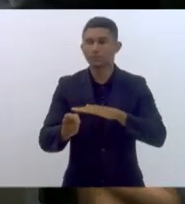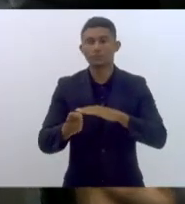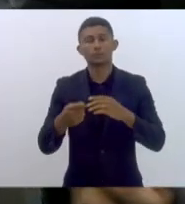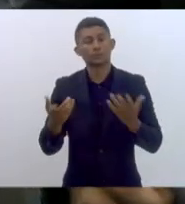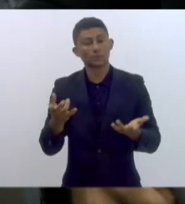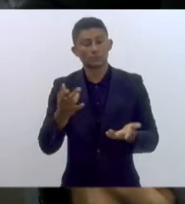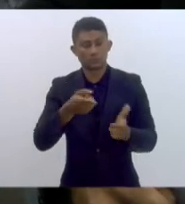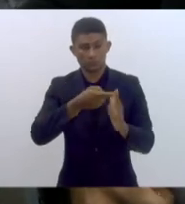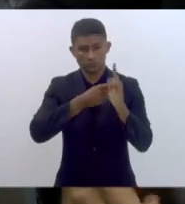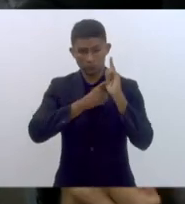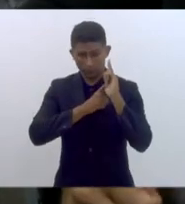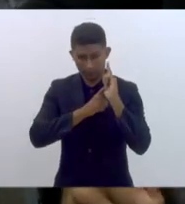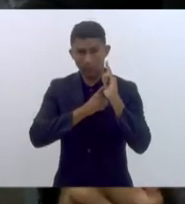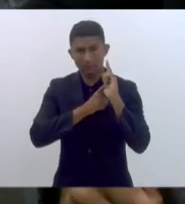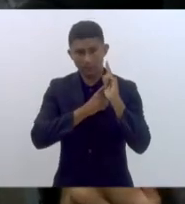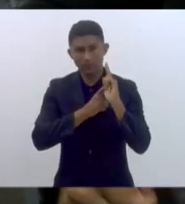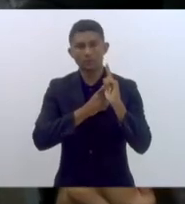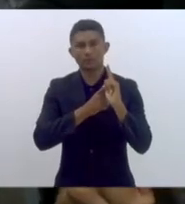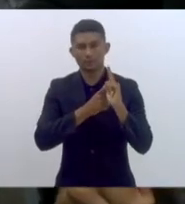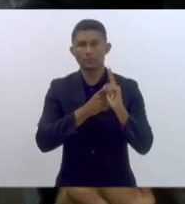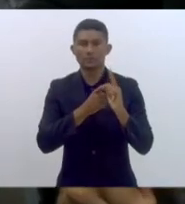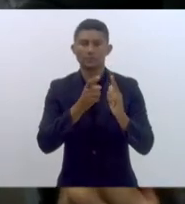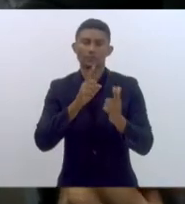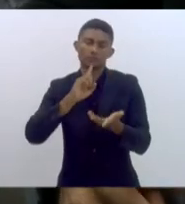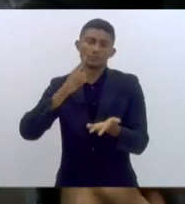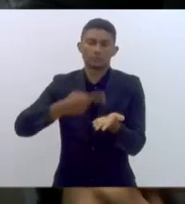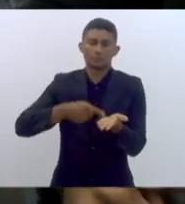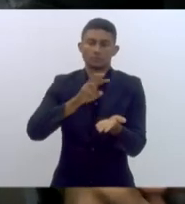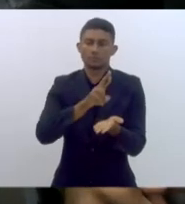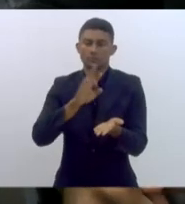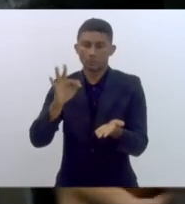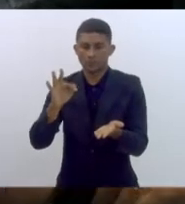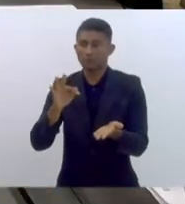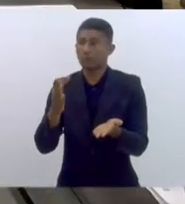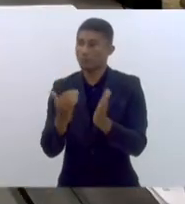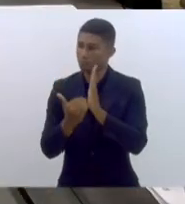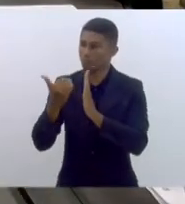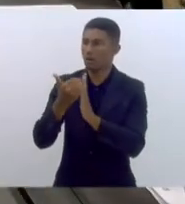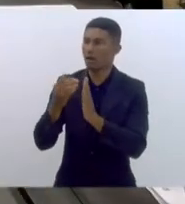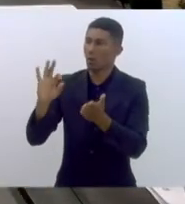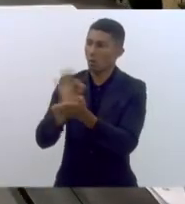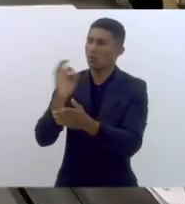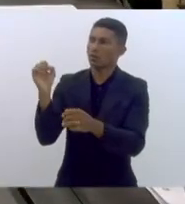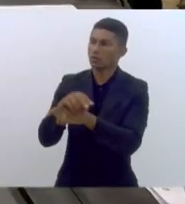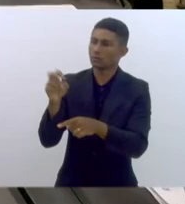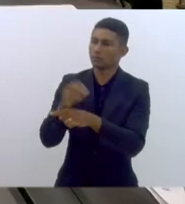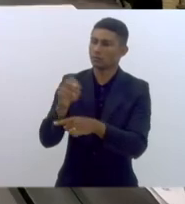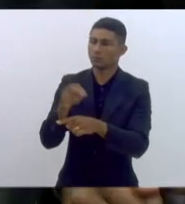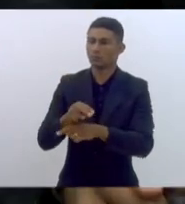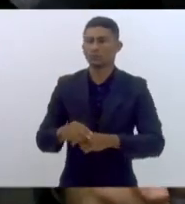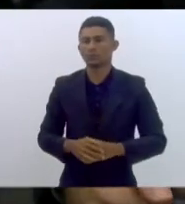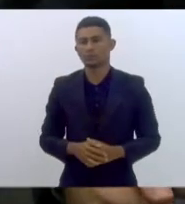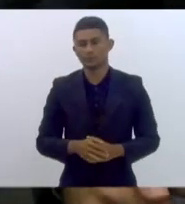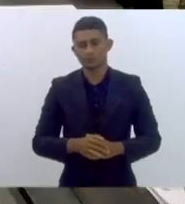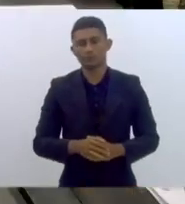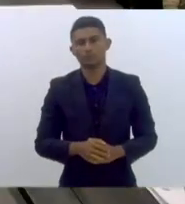do regime para poder dar esse aumento de pessoal. ou um aumento de